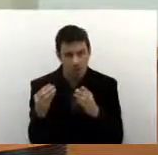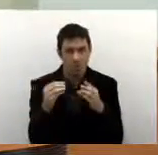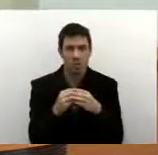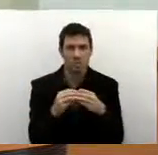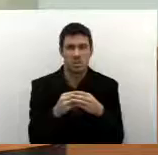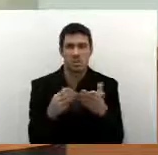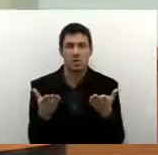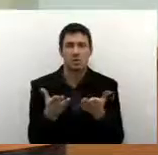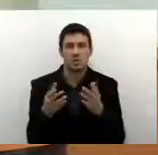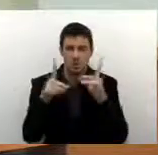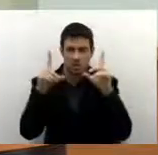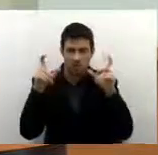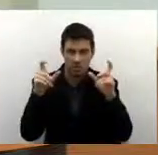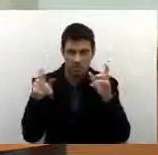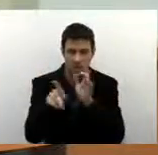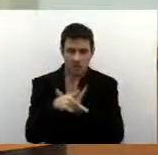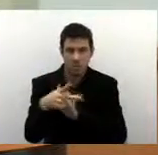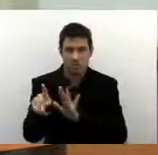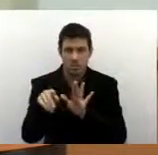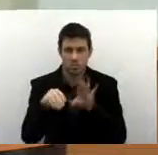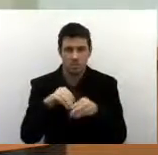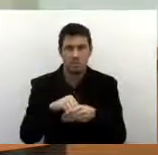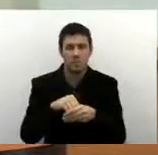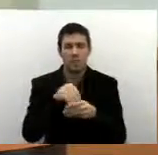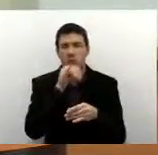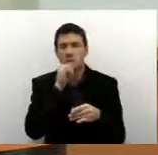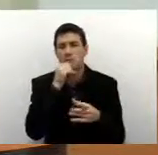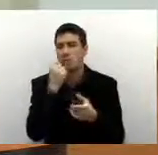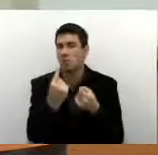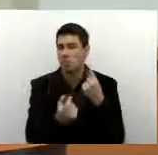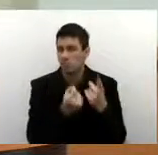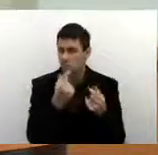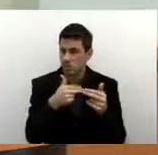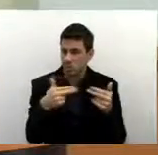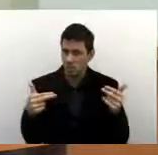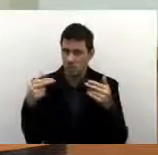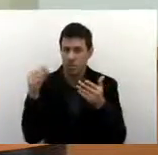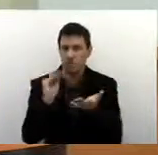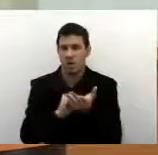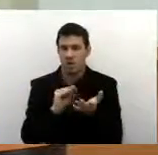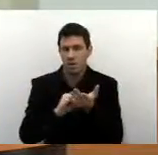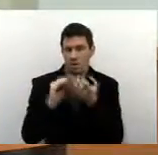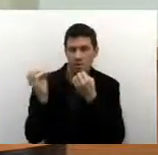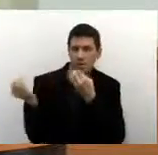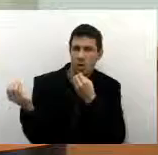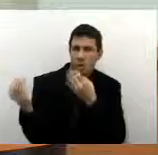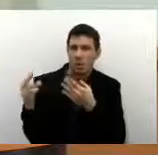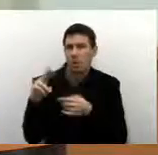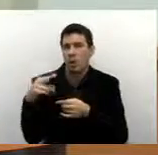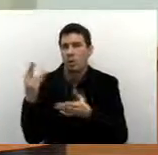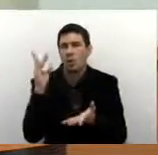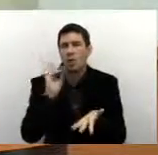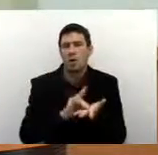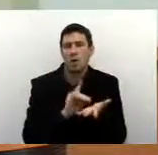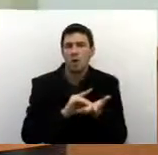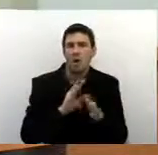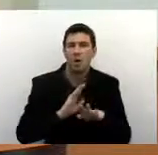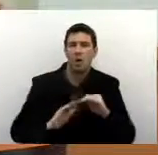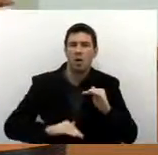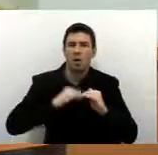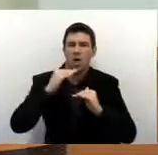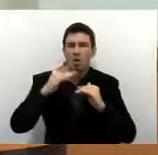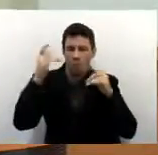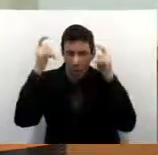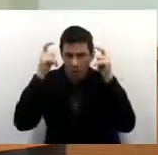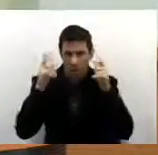Paulo Sérgio, com a fotografia do parque onde a Prefeitura está executando. Então, algumas coisas, algumas faltas de informação, ou quer ser mais real do que o rei, eu não quero crer